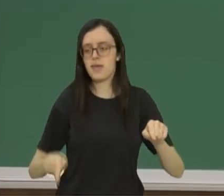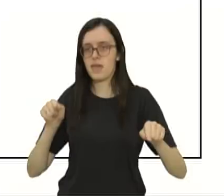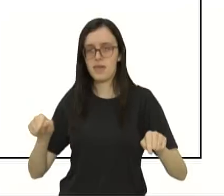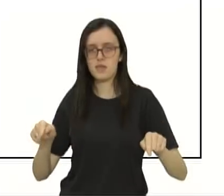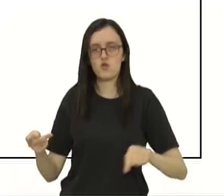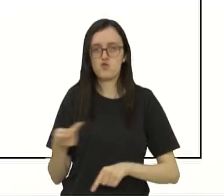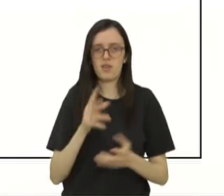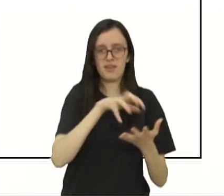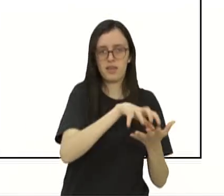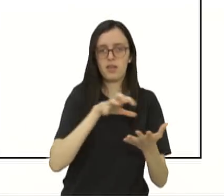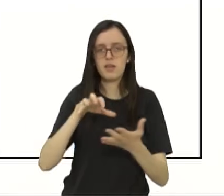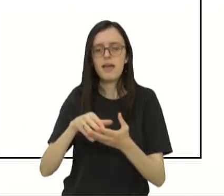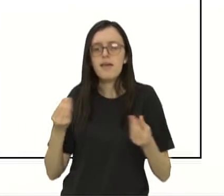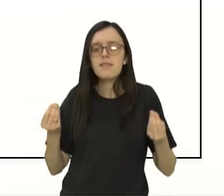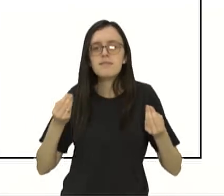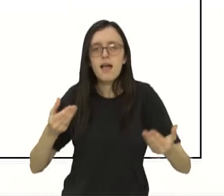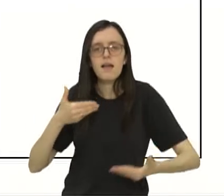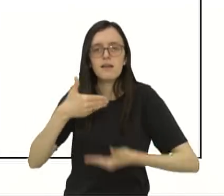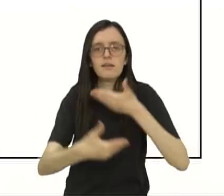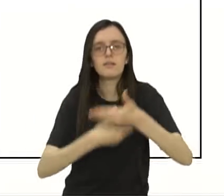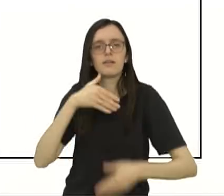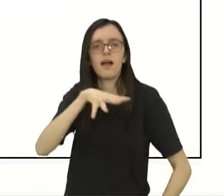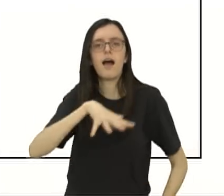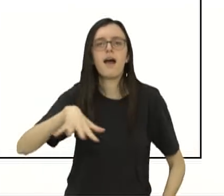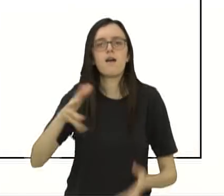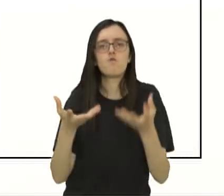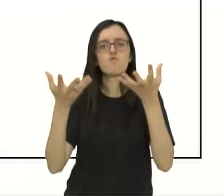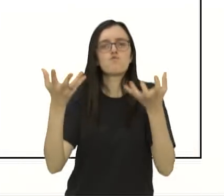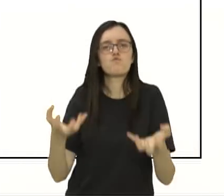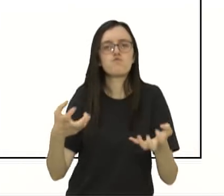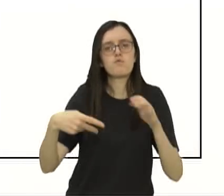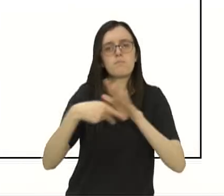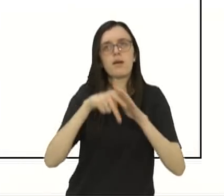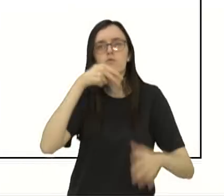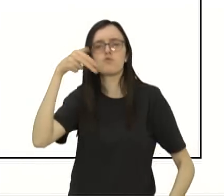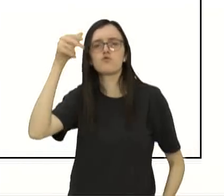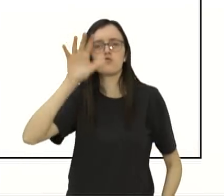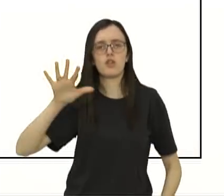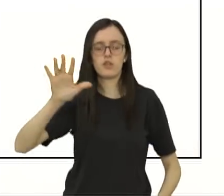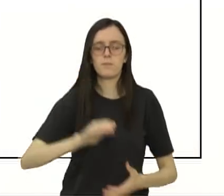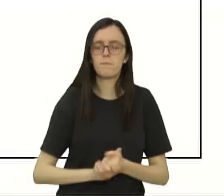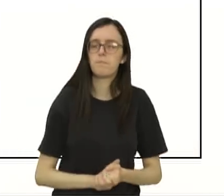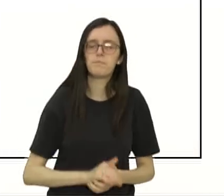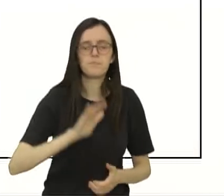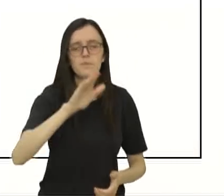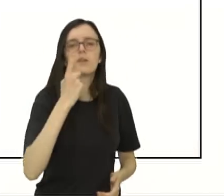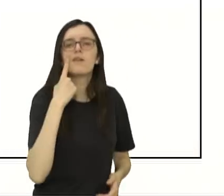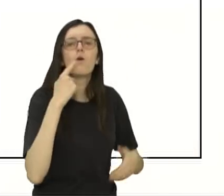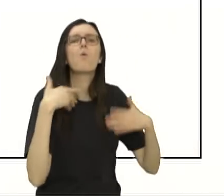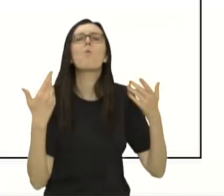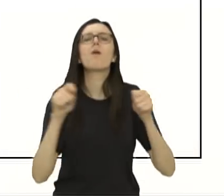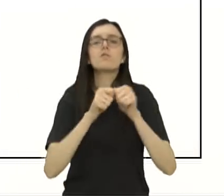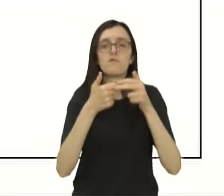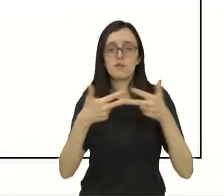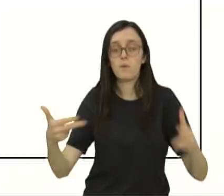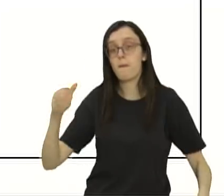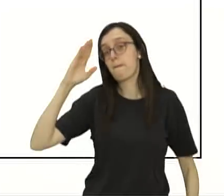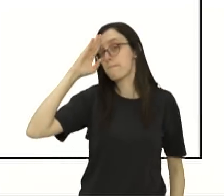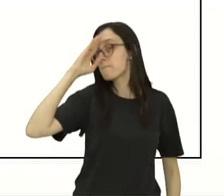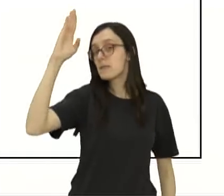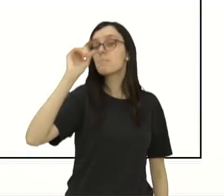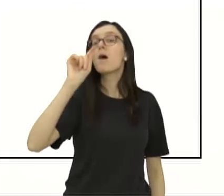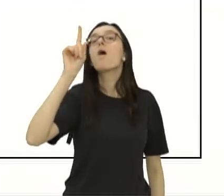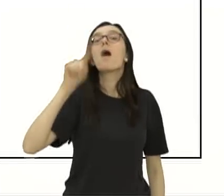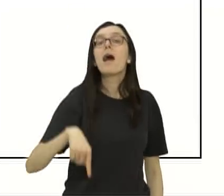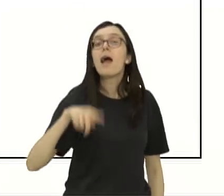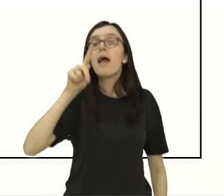Codevasf proporcionam o desenvolvimento da região da semiárida do Nordeste? Então veja, quais foram as atividades? As principais atividades